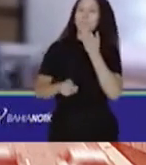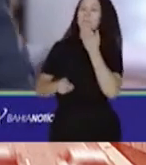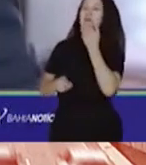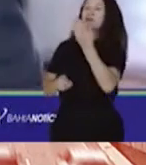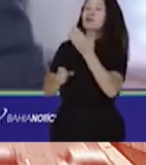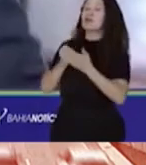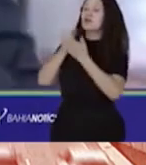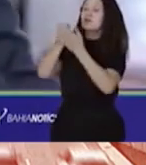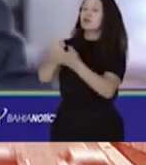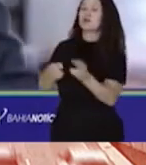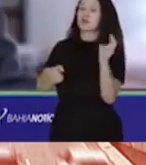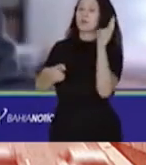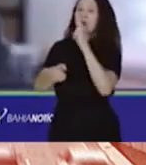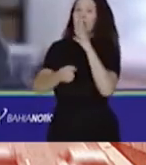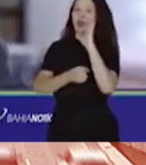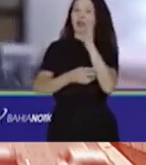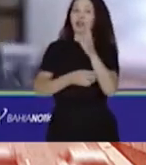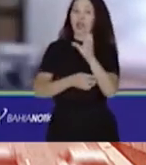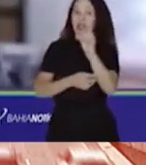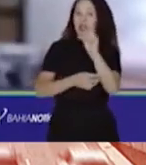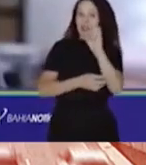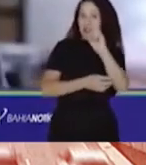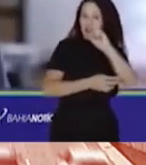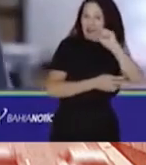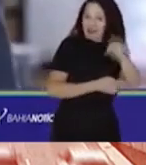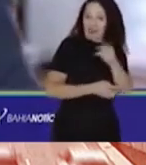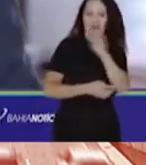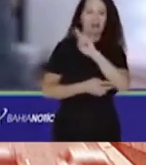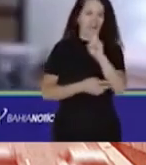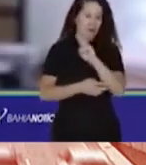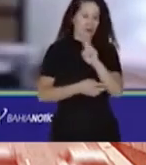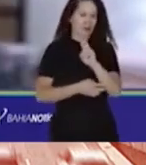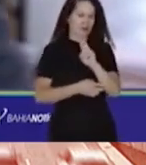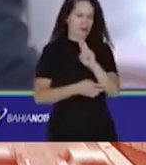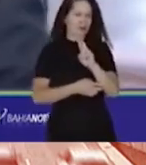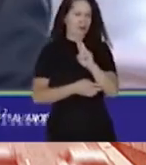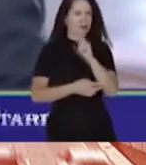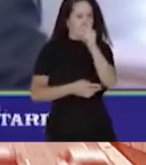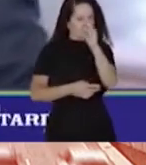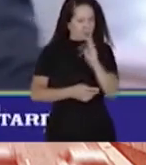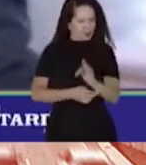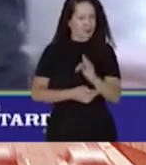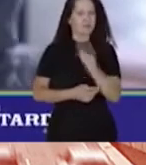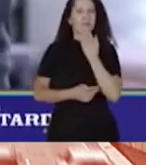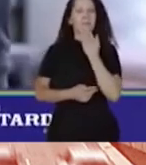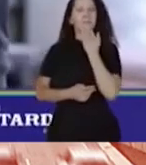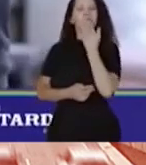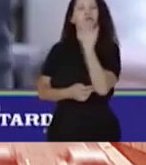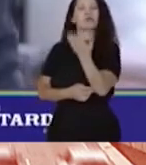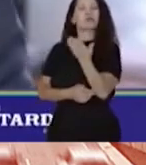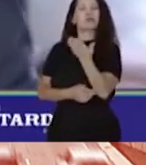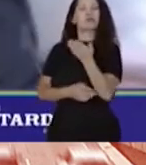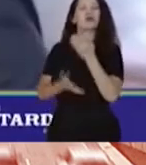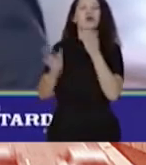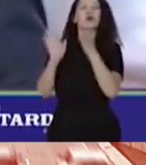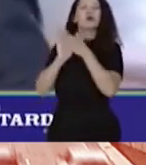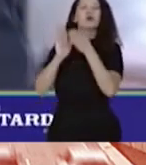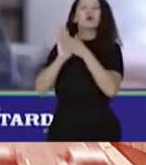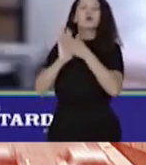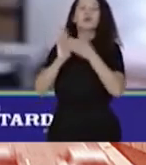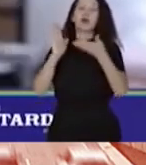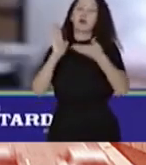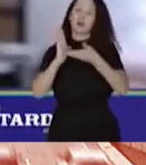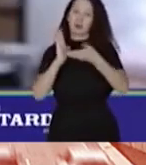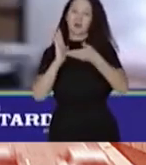social. Então a proposta do Guedes é eliminar todas as políticas sociais e reduzir essa, né? A gente fala em renda universal, ele fala